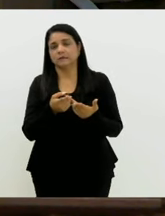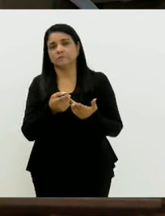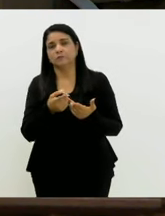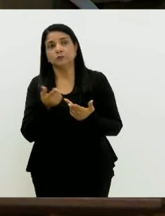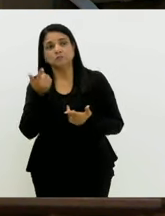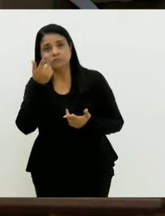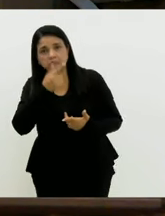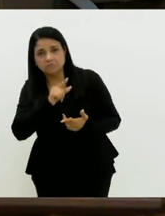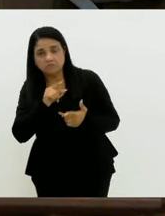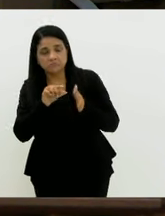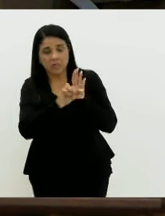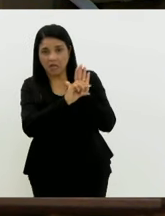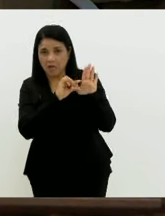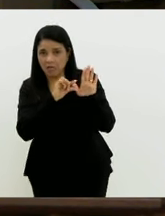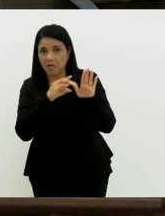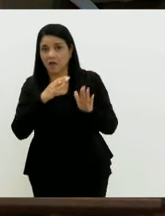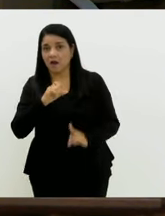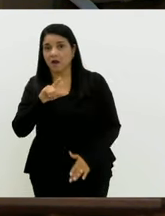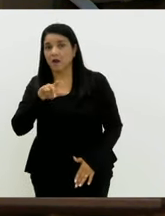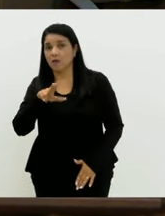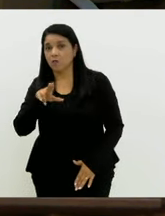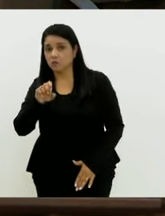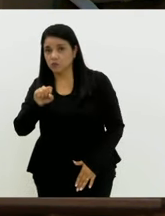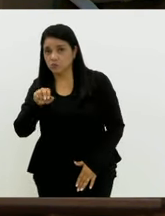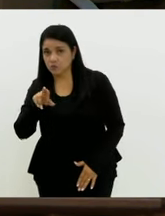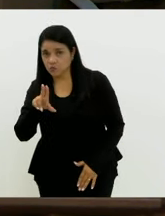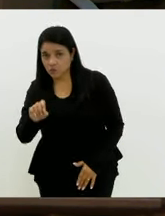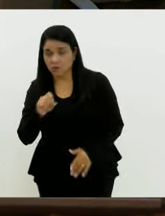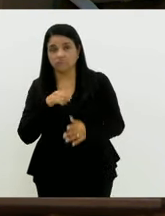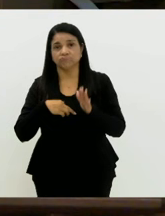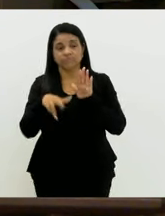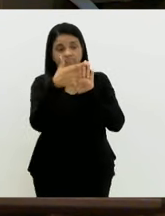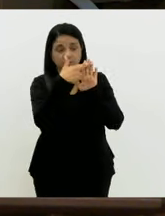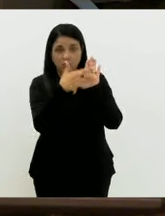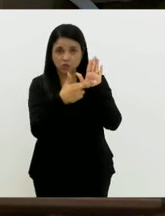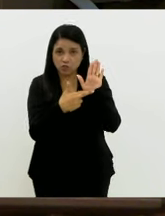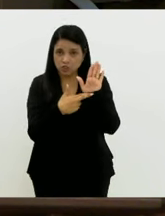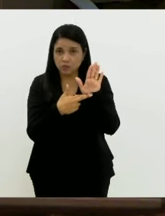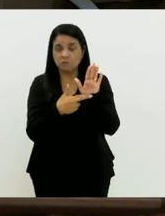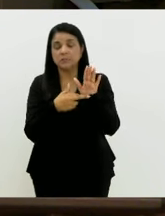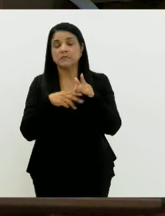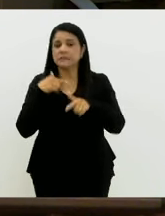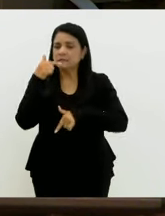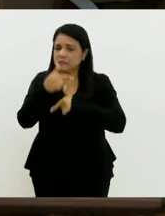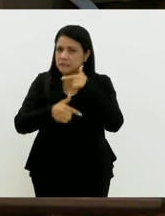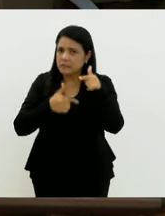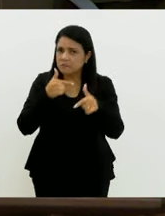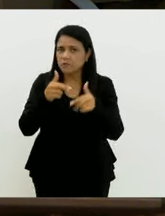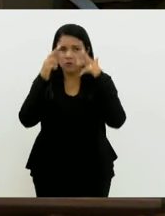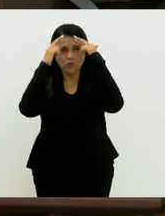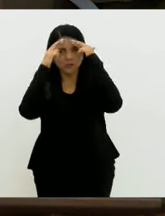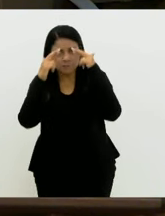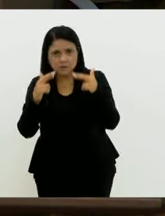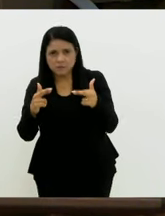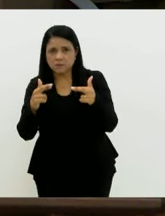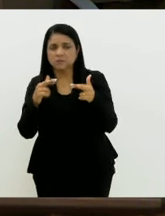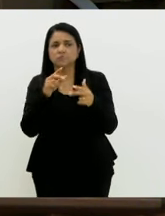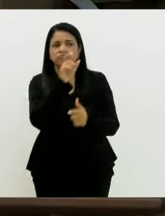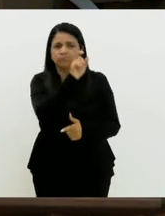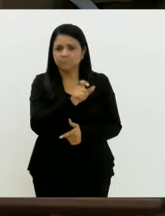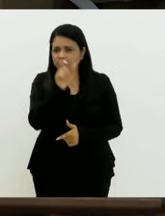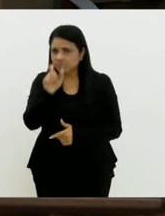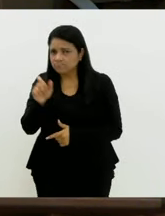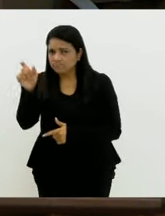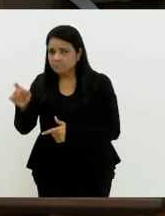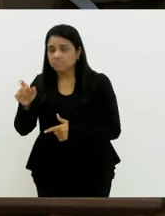cláusula de algumas questões do regime, mas sempre trabalhando todos de mãos dadas, respeitando o posicionamento de cada um e tentando